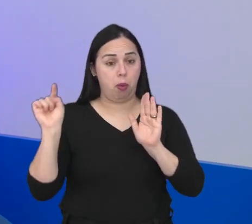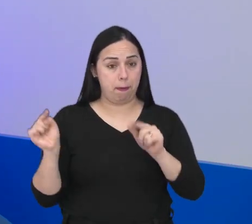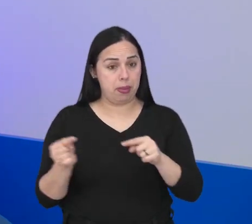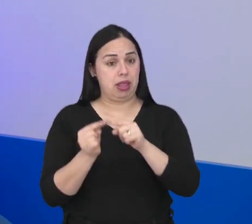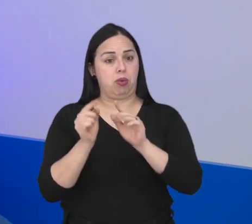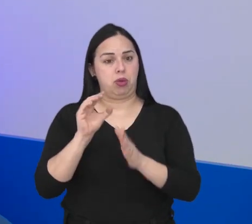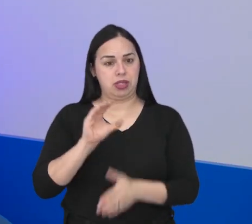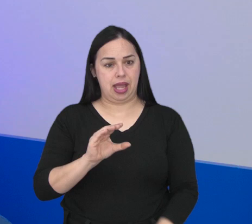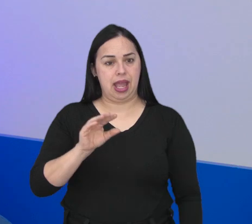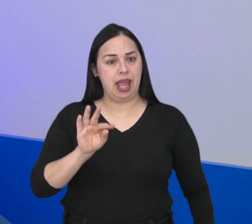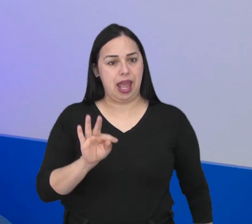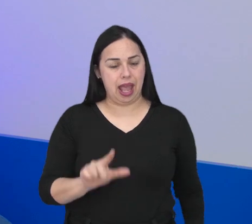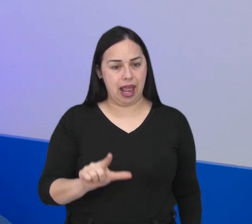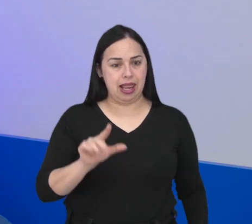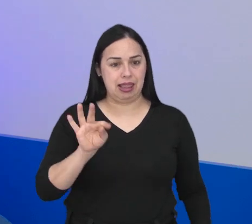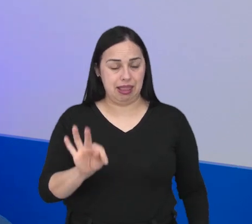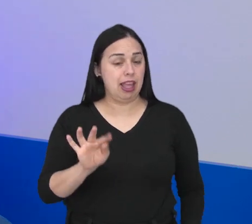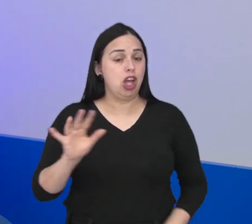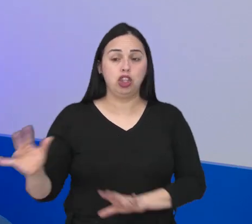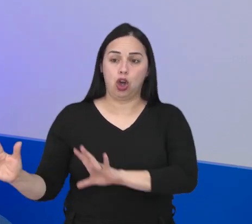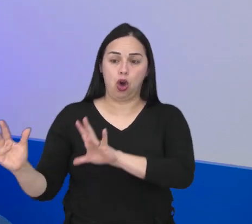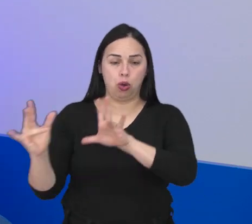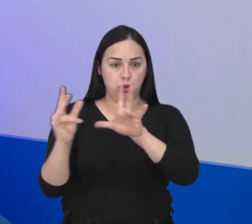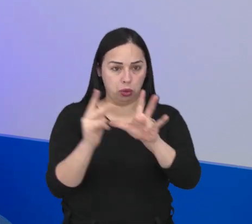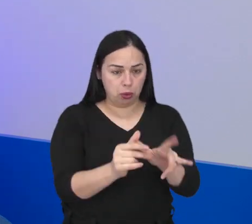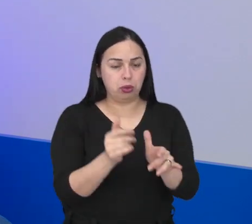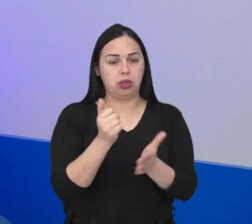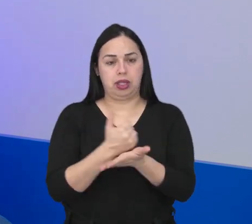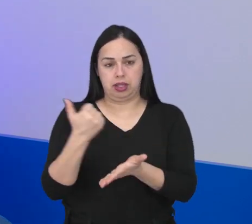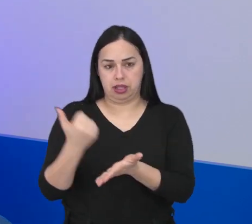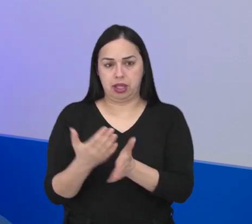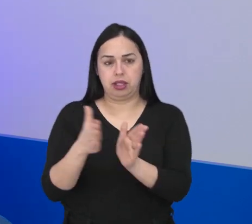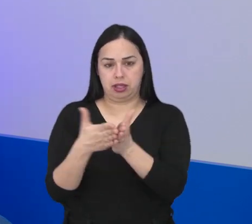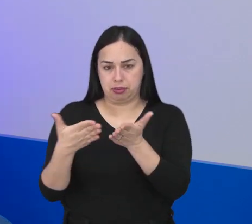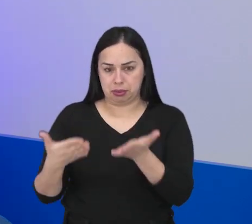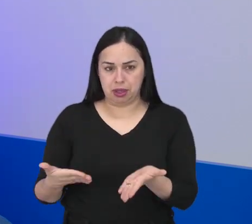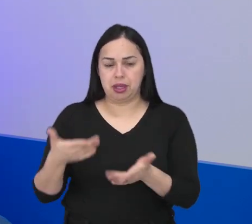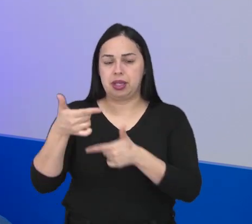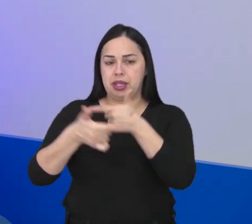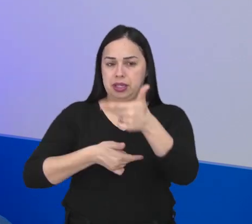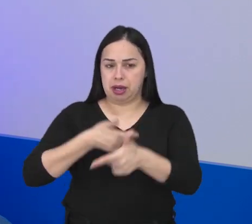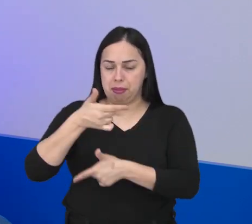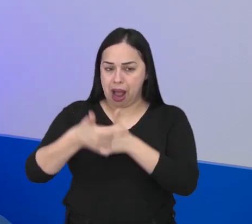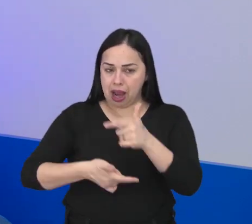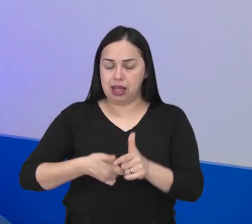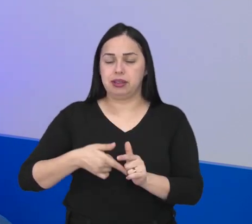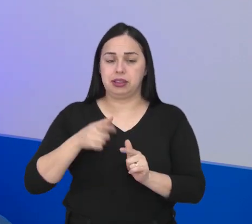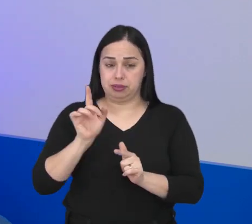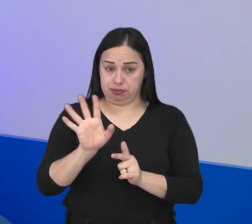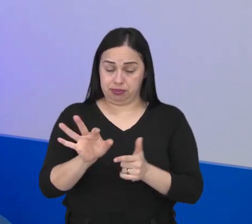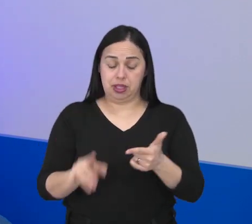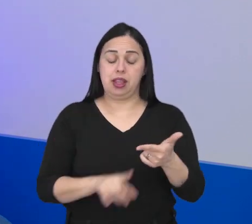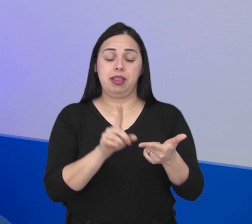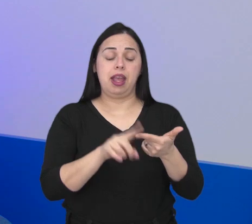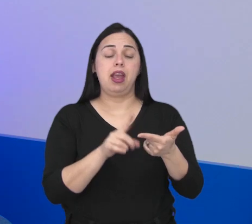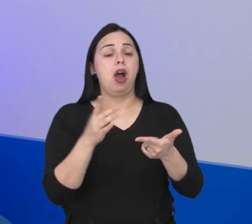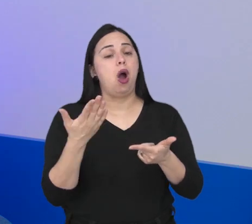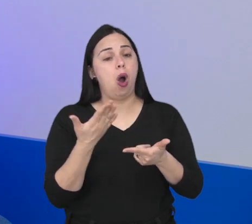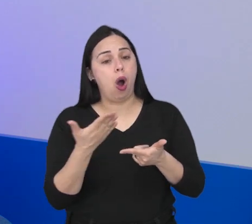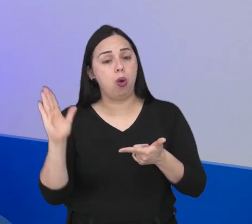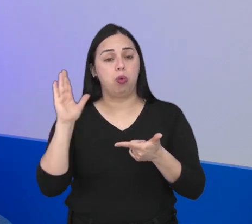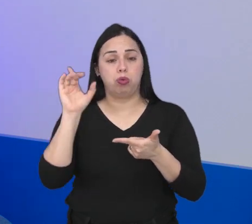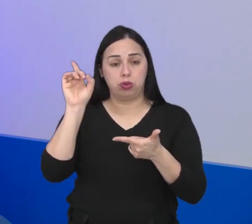da CLT, que são alcançados por todo mundo que tem carteira assinada e que exerce a função de empregado. Existem